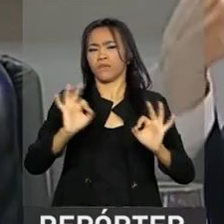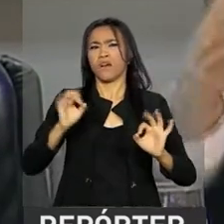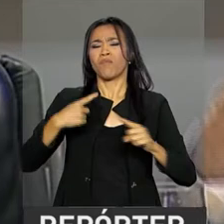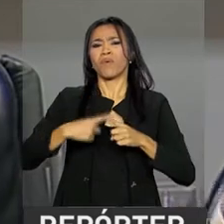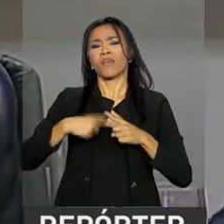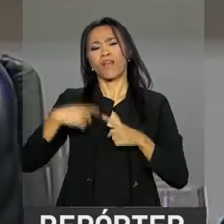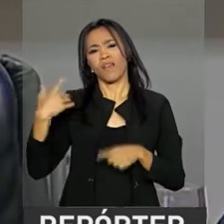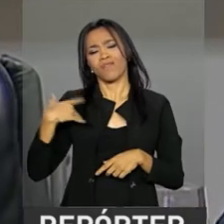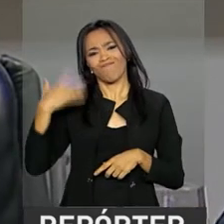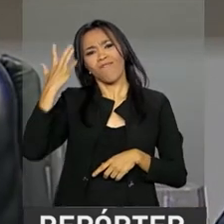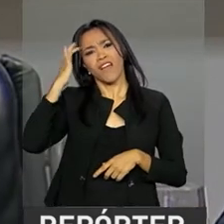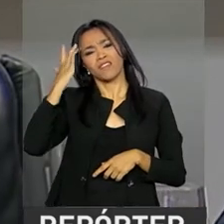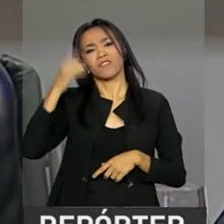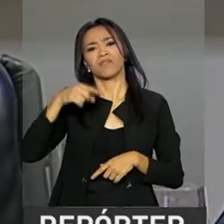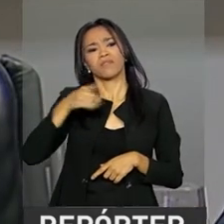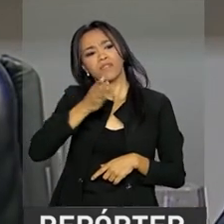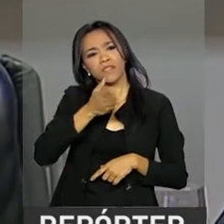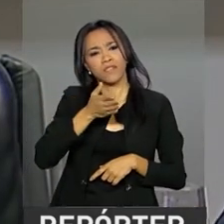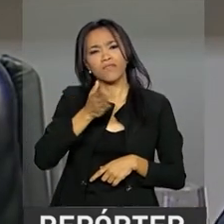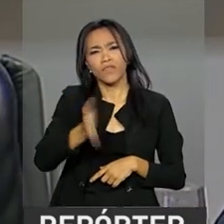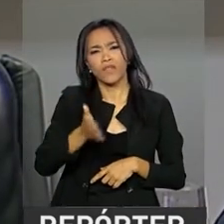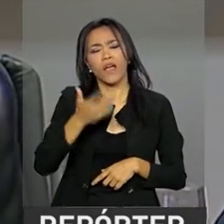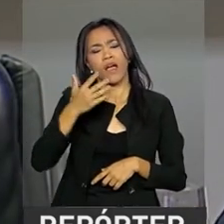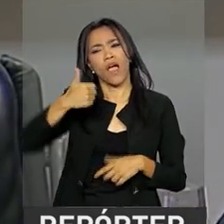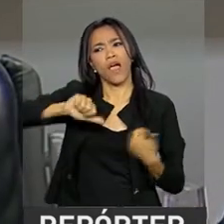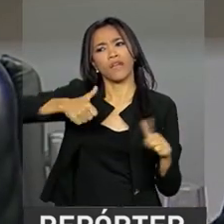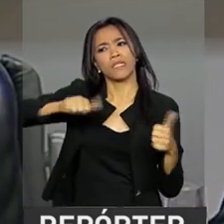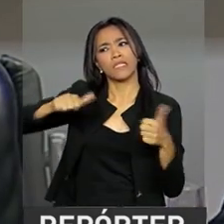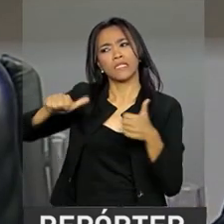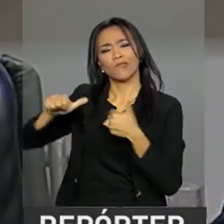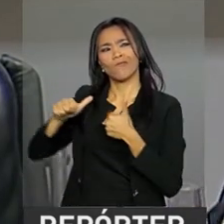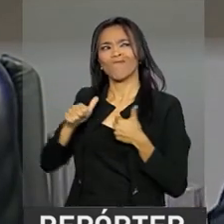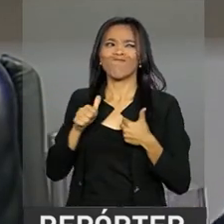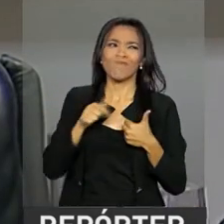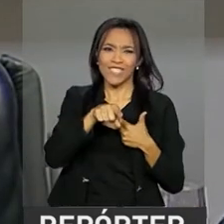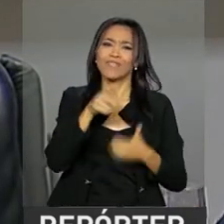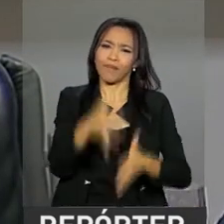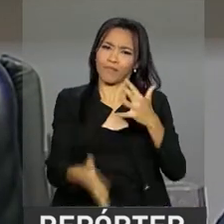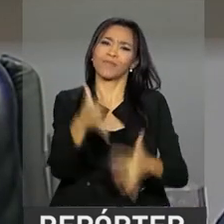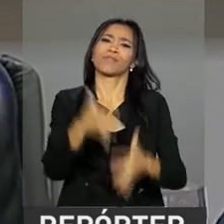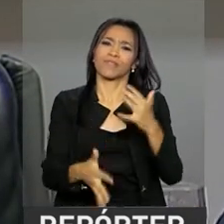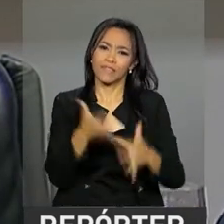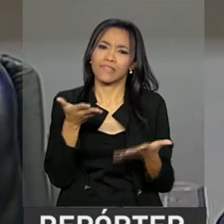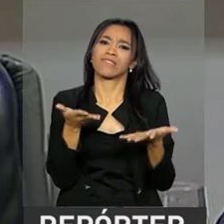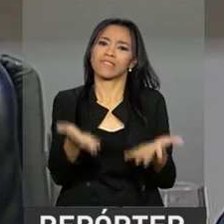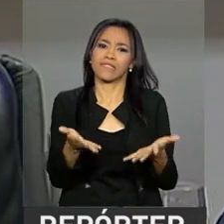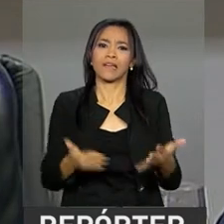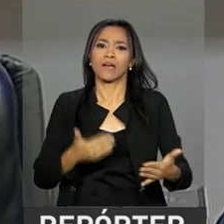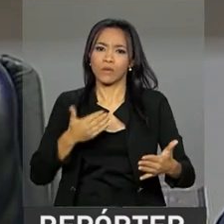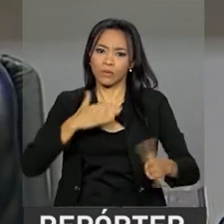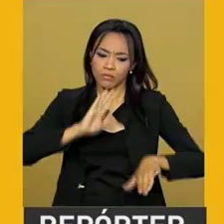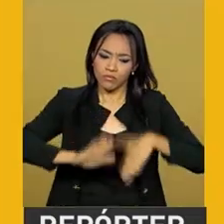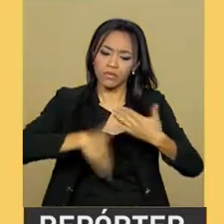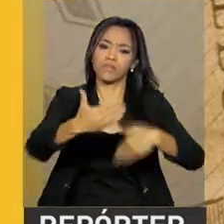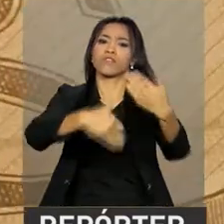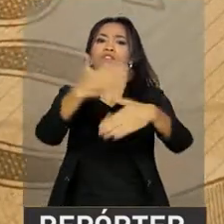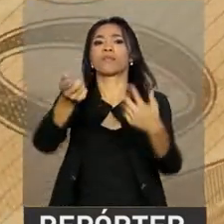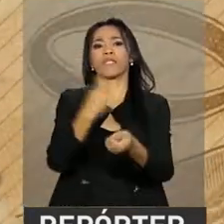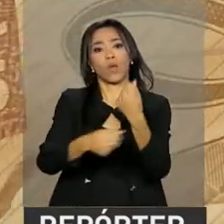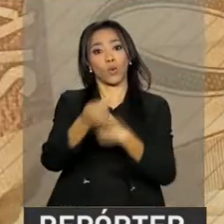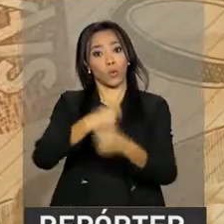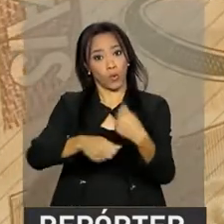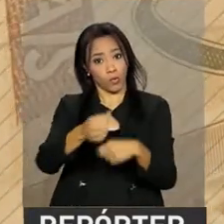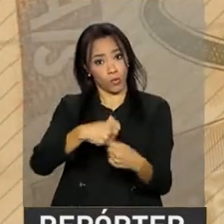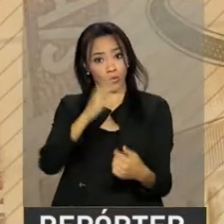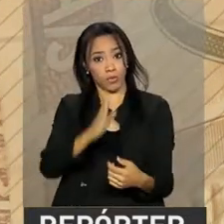como temos avaliado outras vezes que isso seria prejudicial à tomada do crescimento econômico mas para as